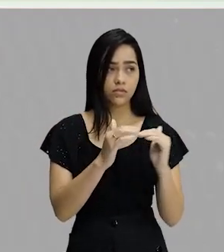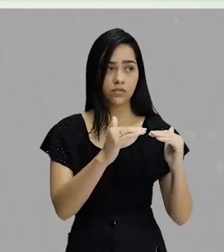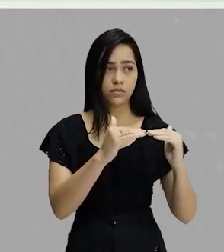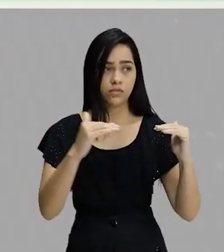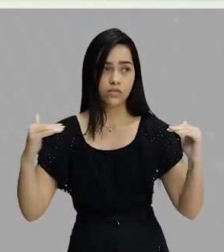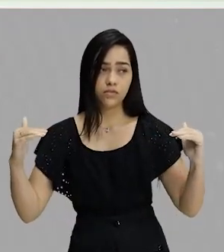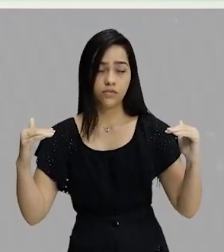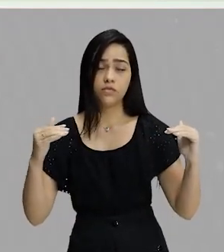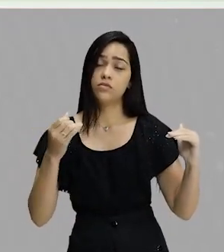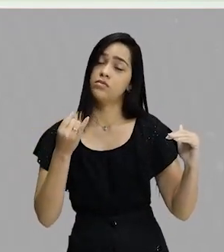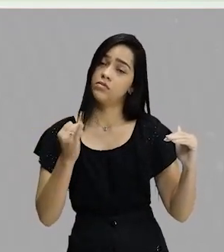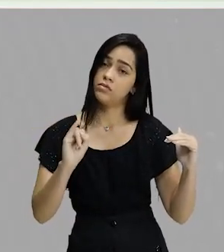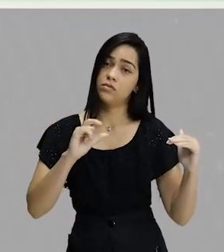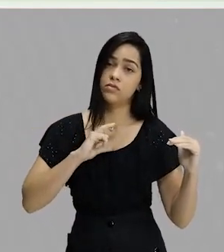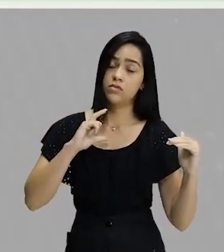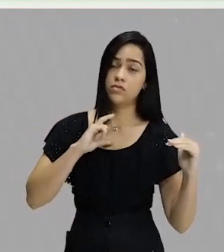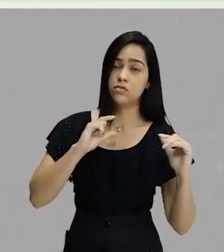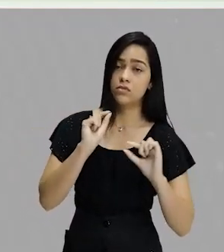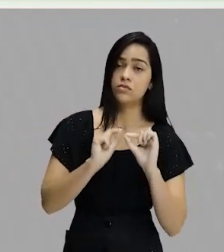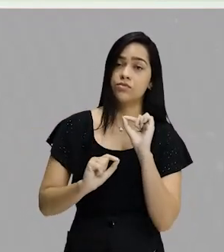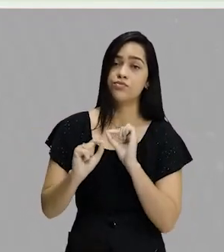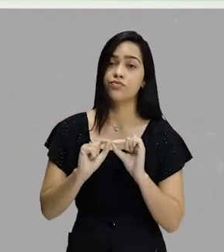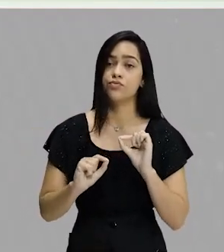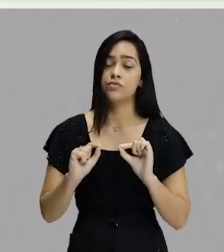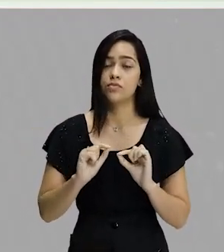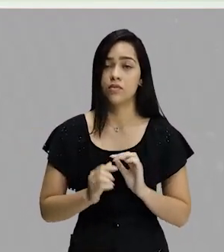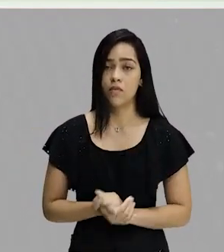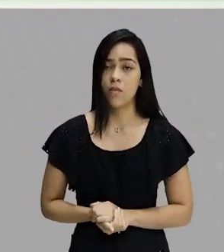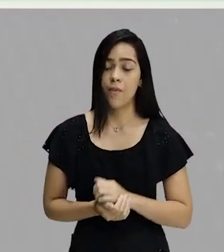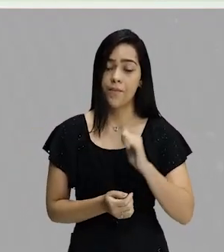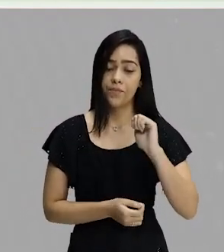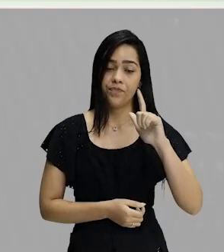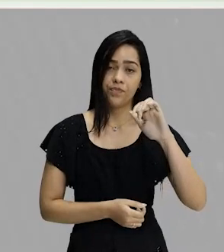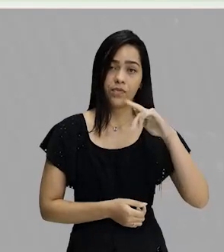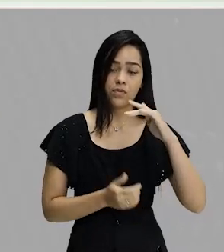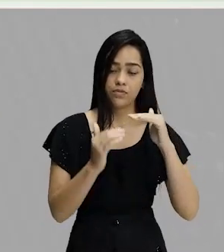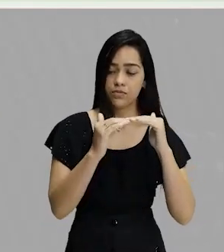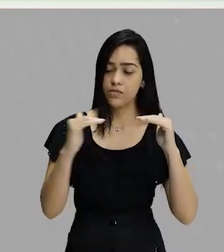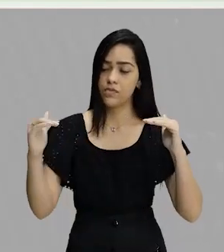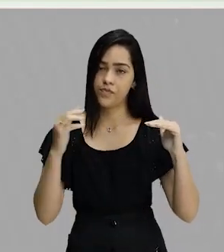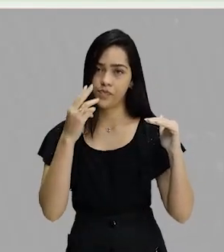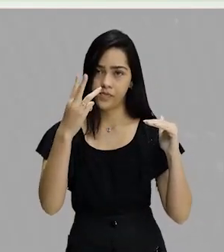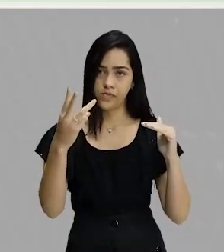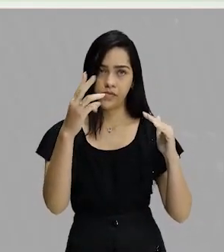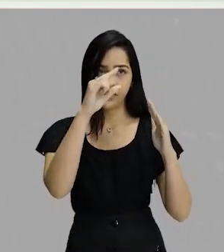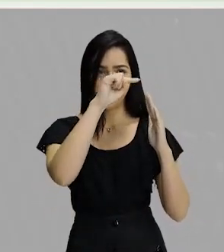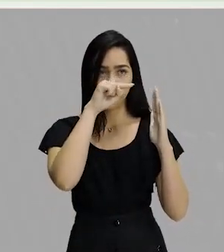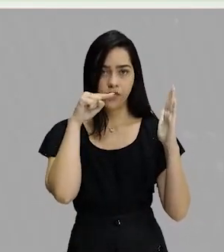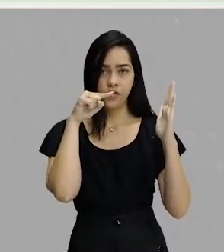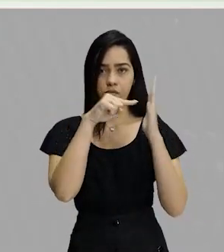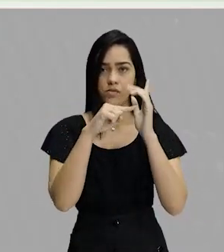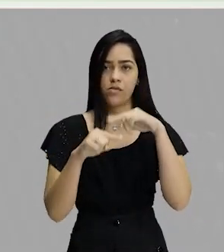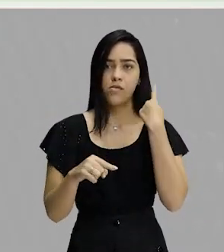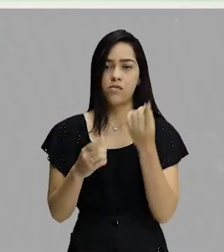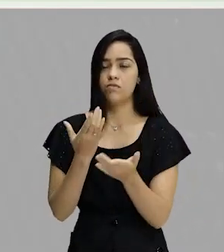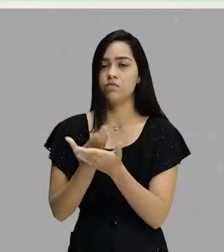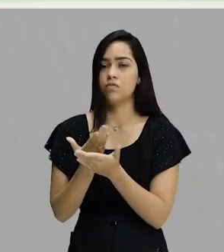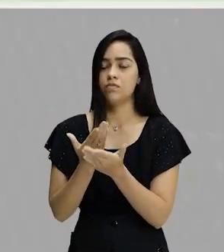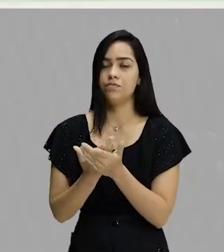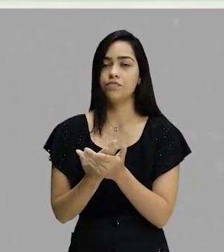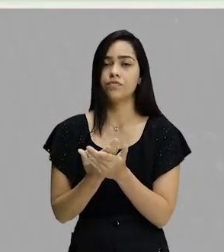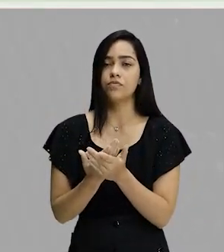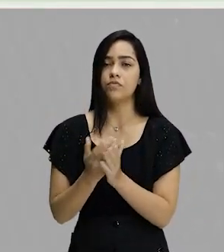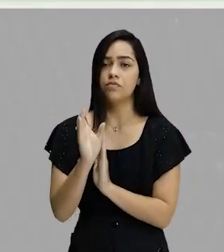alinhados. Ora, pela condição de alinhamento de 3 pontos, né, que nós estudamos aí em aula